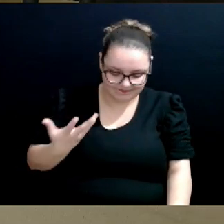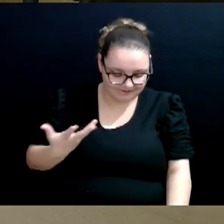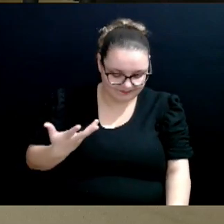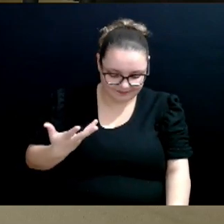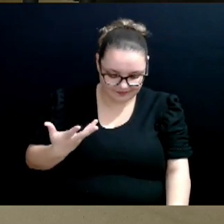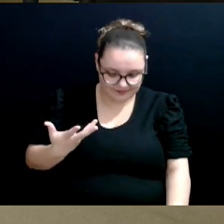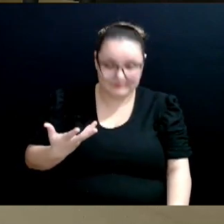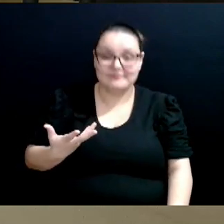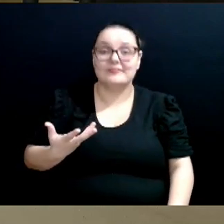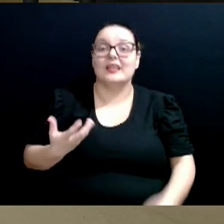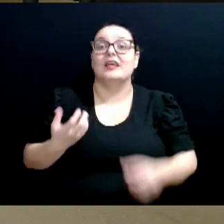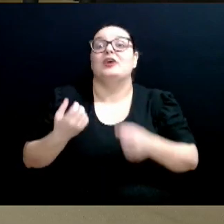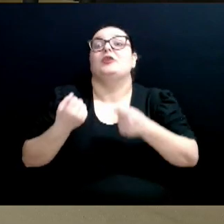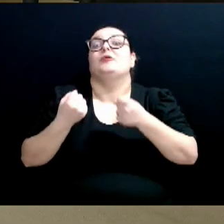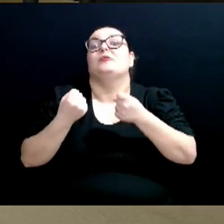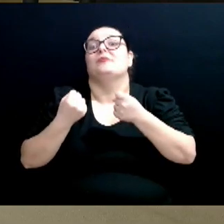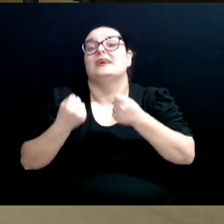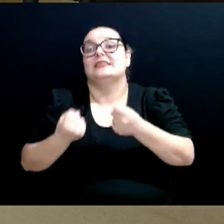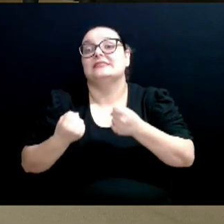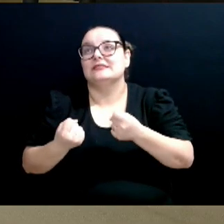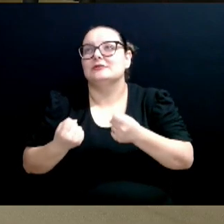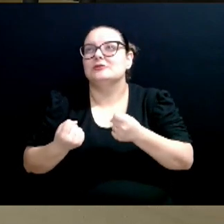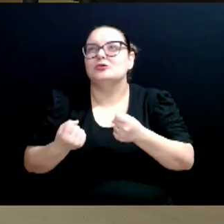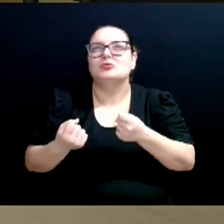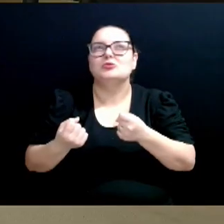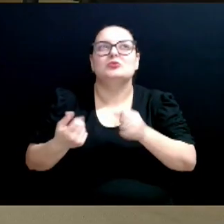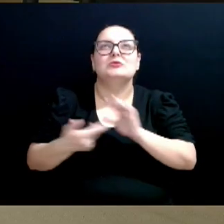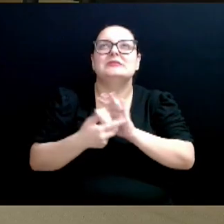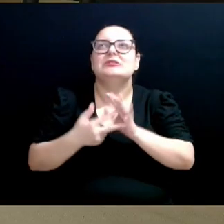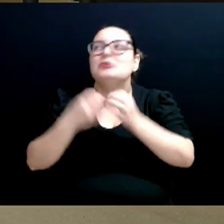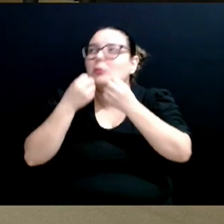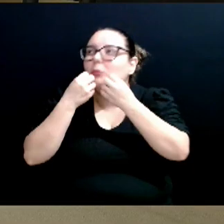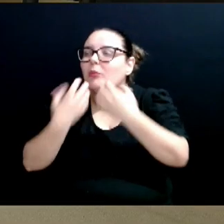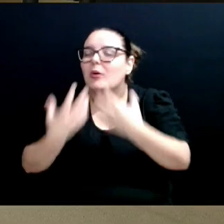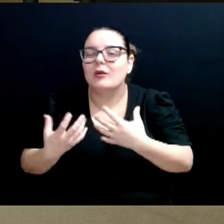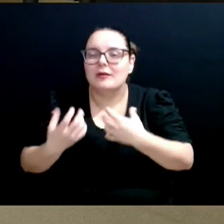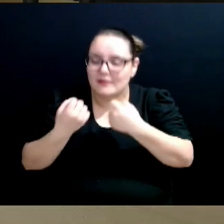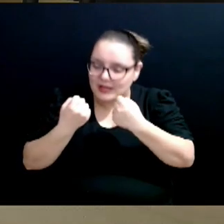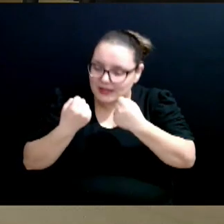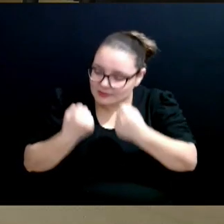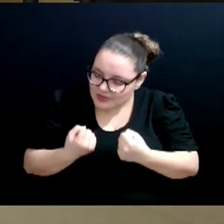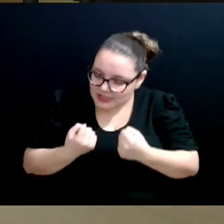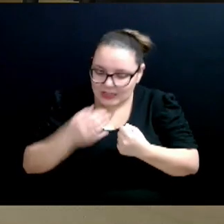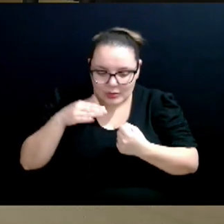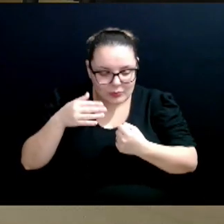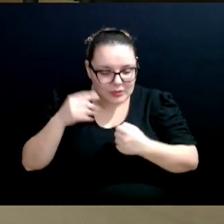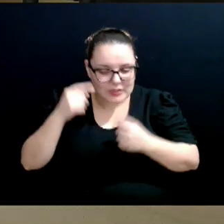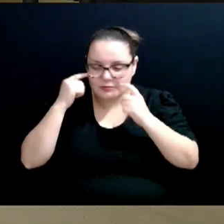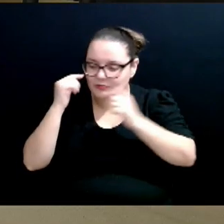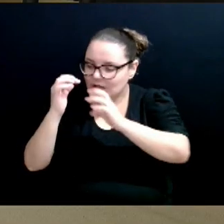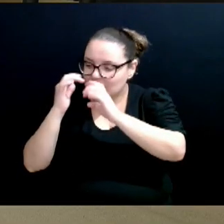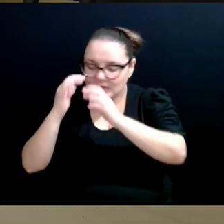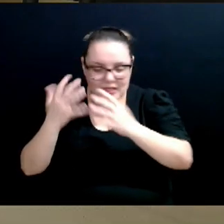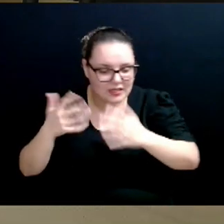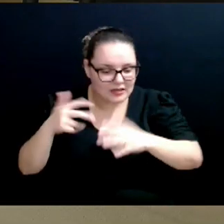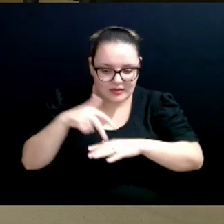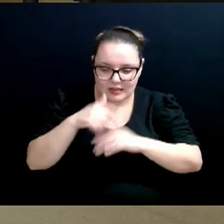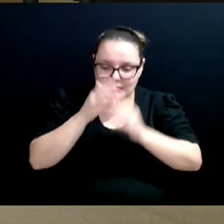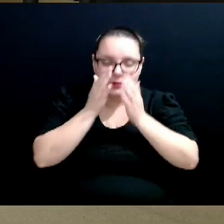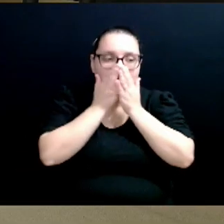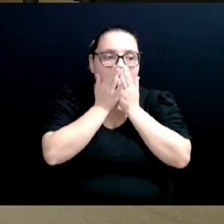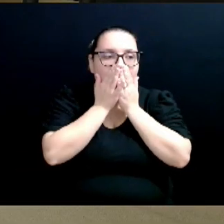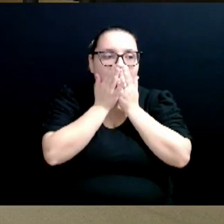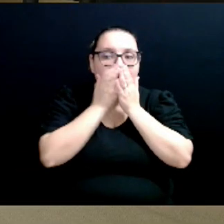pesado demais, assim, pesado que eu digo no sentido bom, sabe, que vai pesar na hora que a gente parar para pensar e fala assim, ela falou isso,